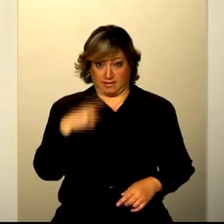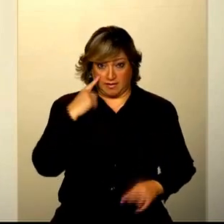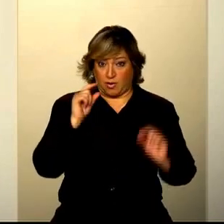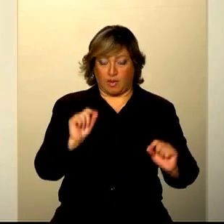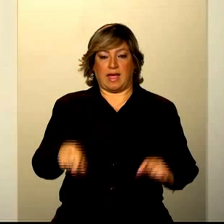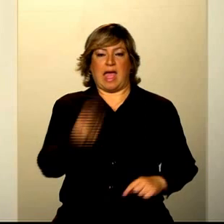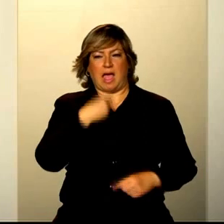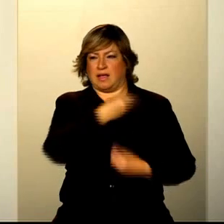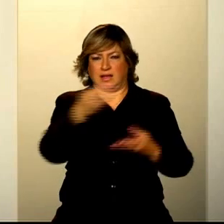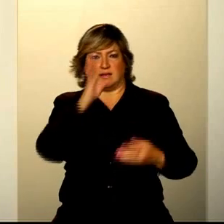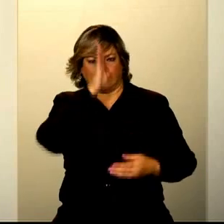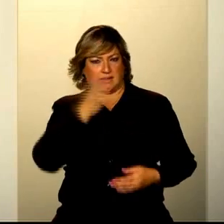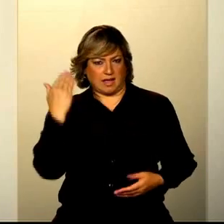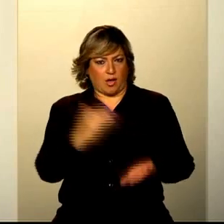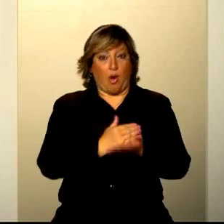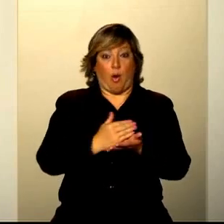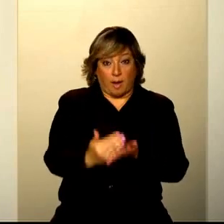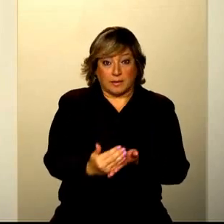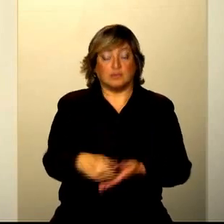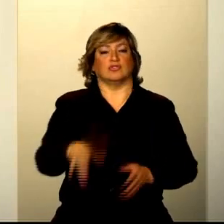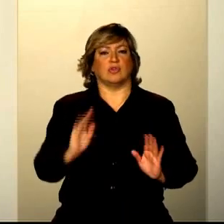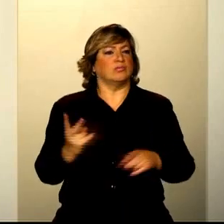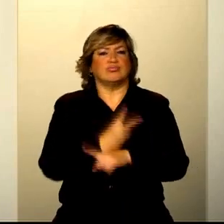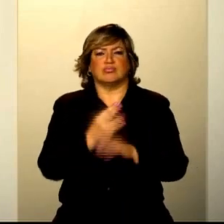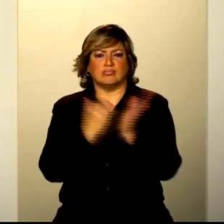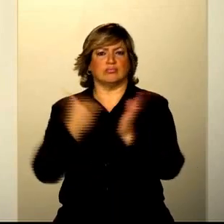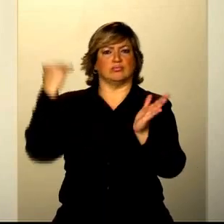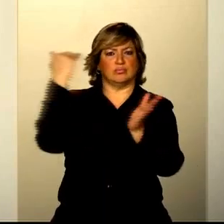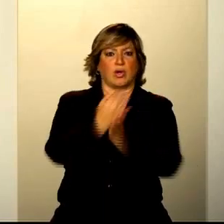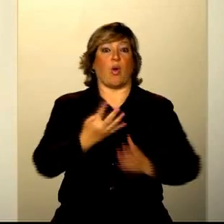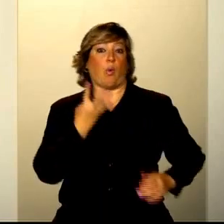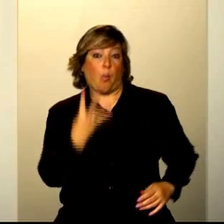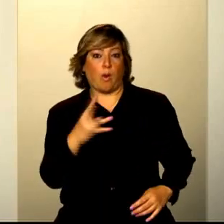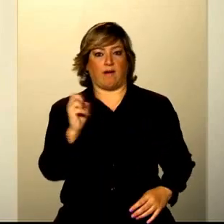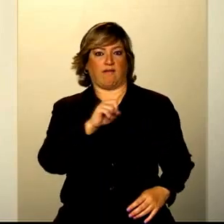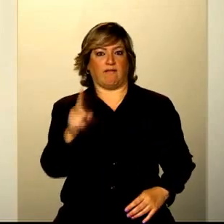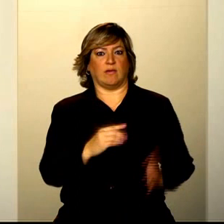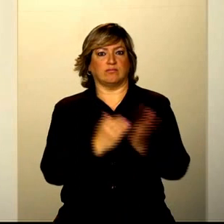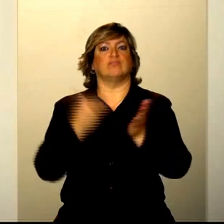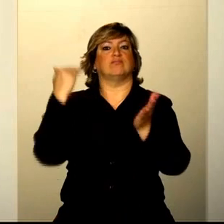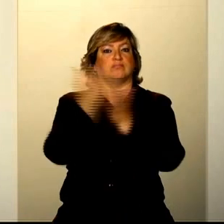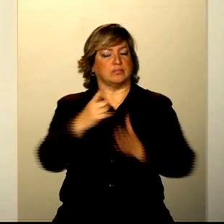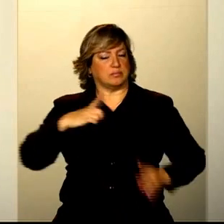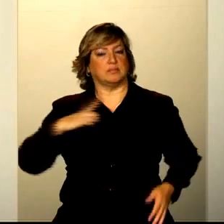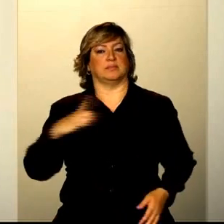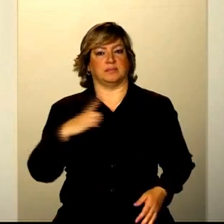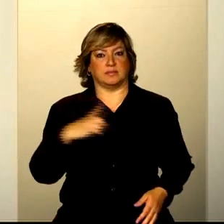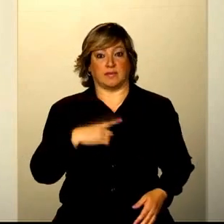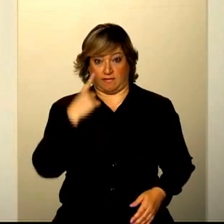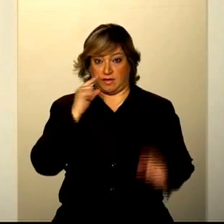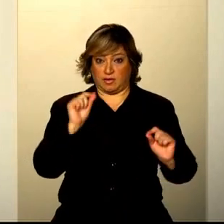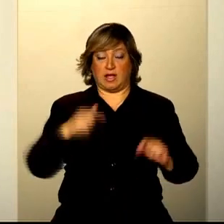asma começaram a ser distribuídos de graça a procura por Esses medicamentos aumentou em quatro vezes